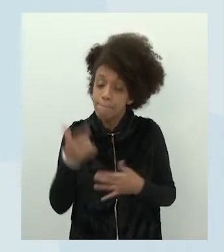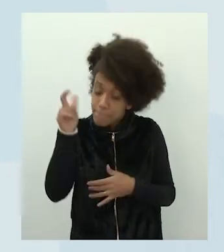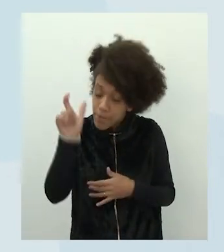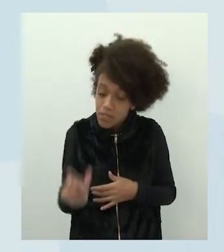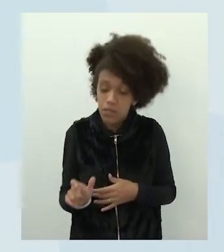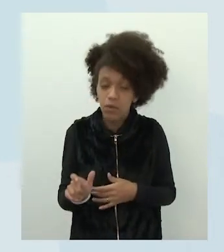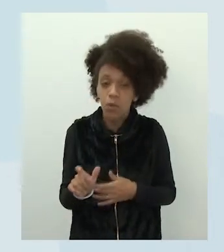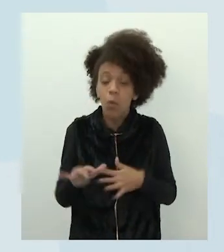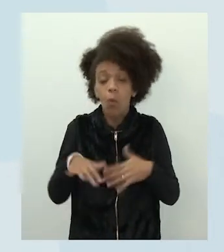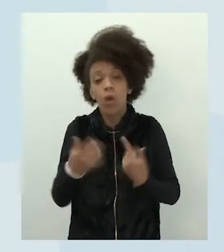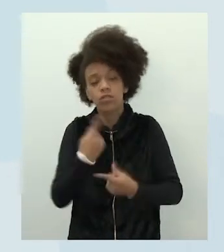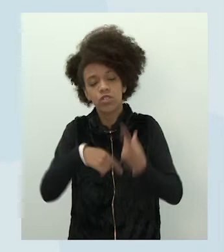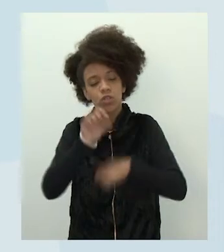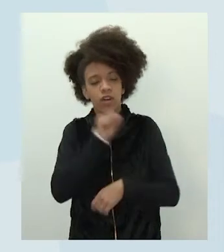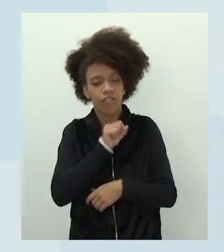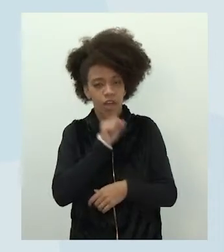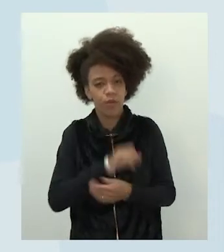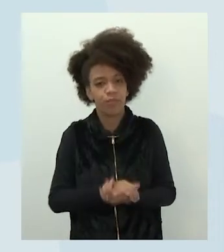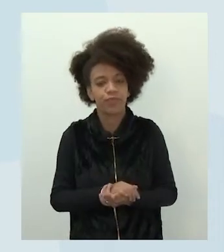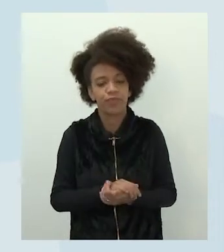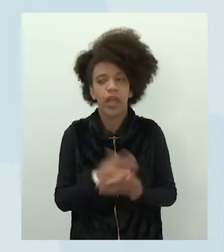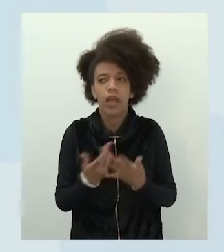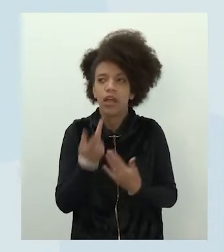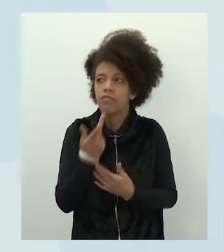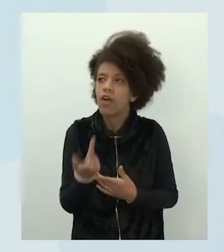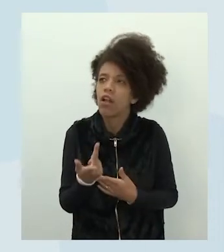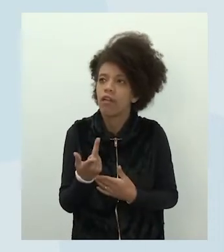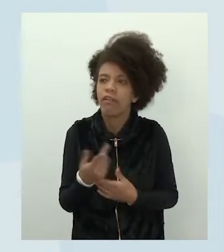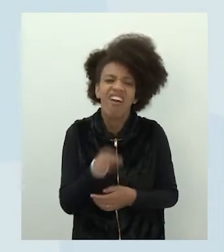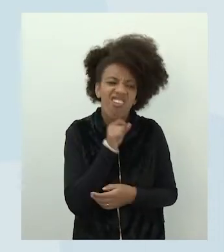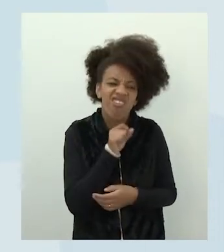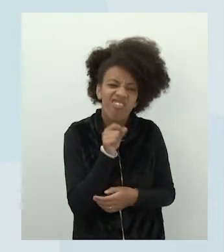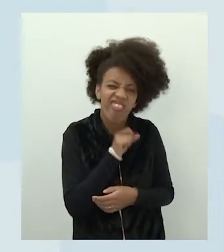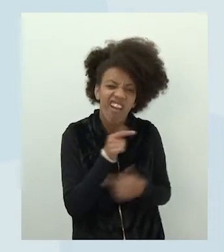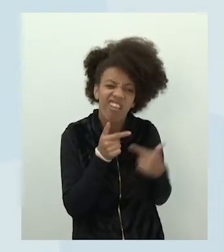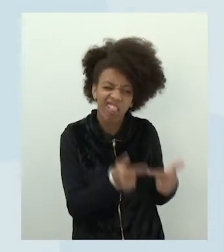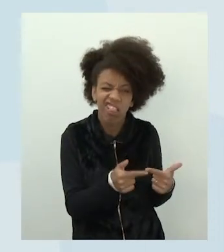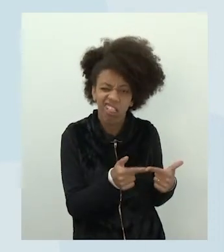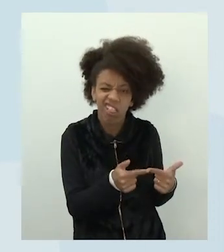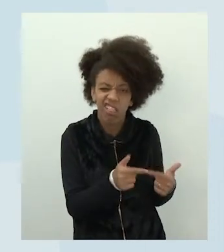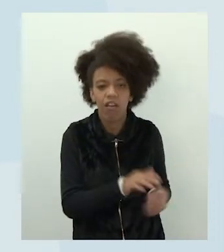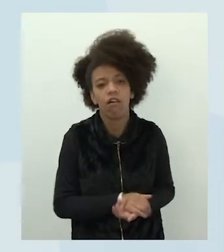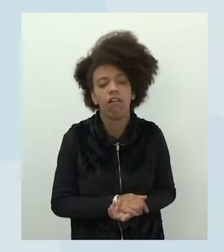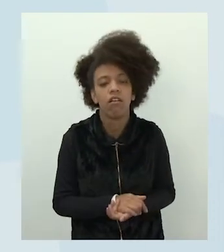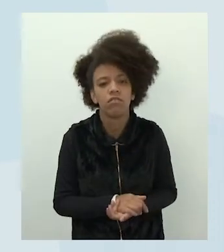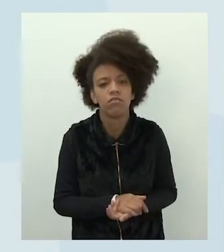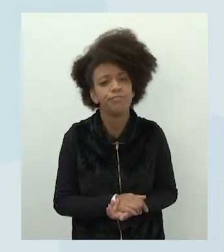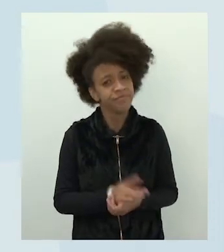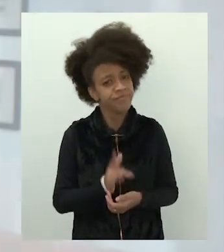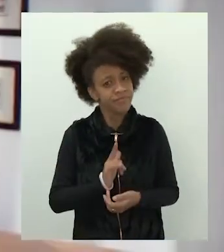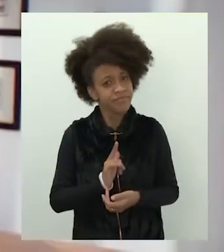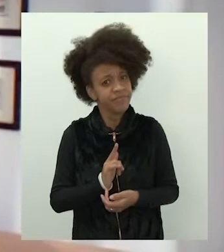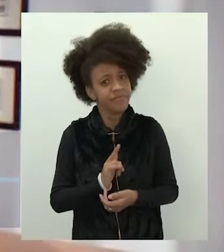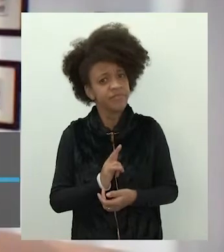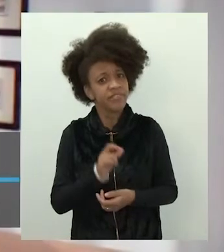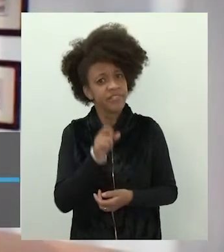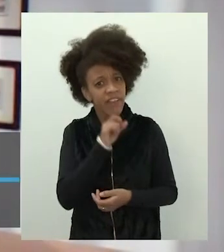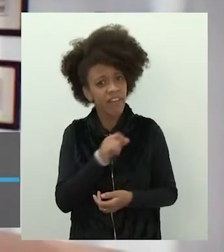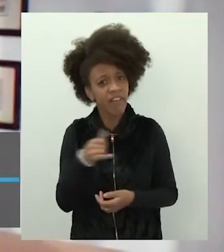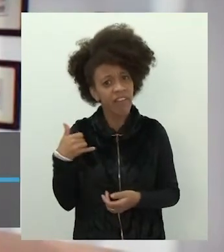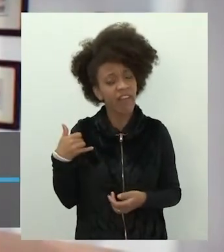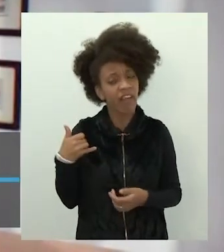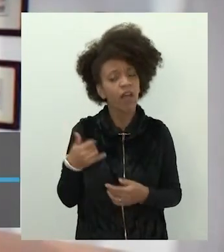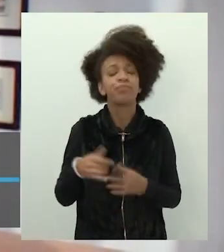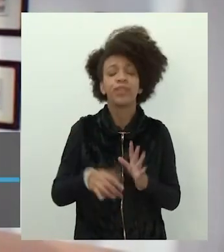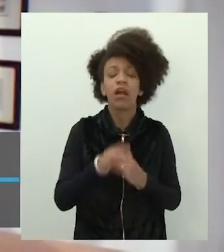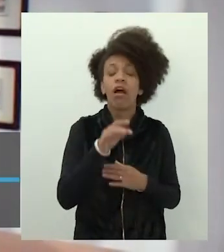vamos envelhecendo. A gente fala que velho é ranzinza. Tem gente de 12 anos que é